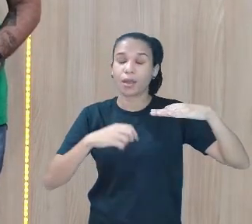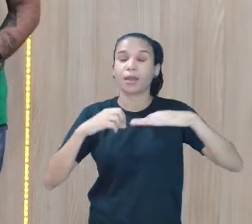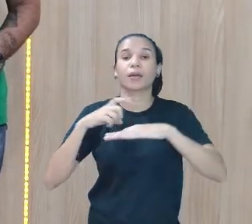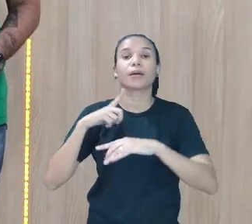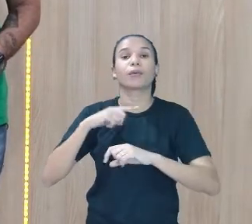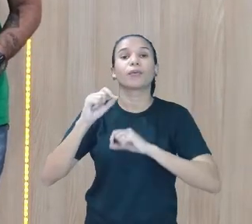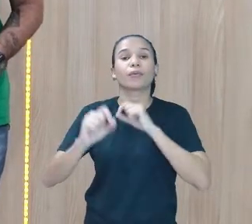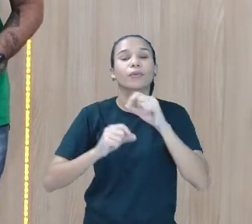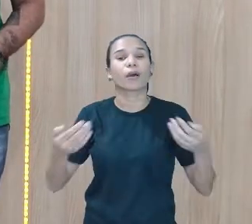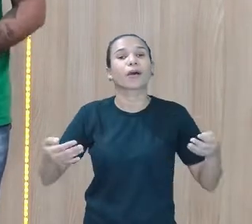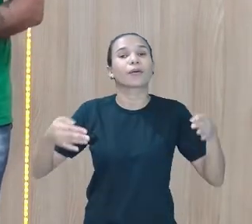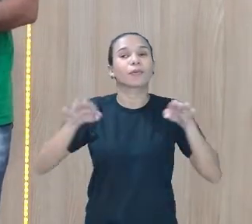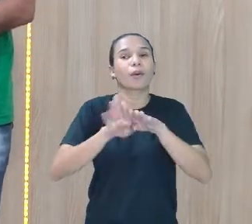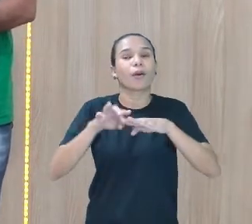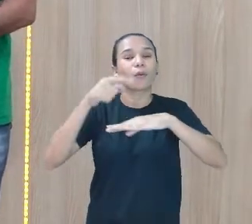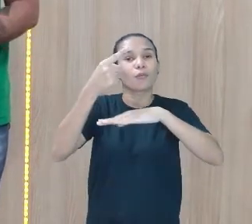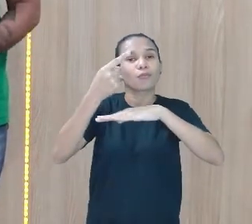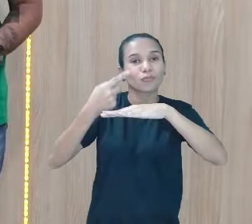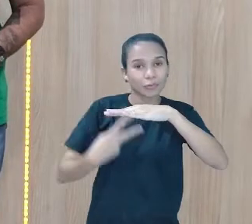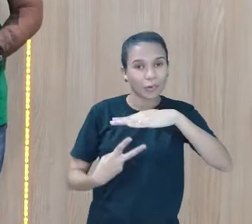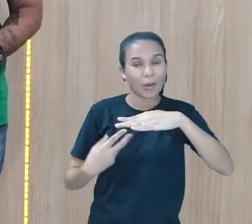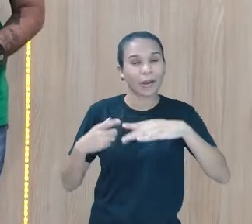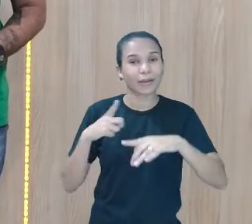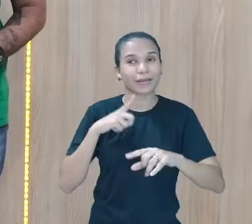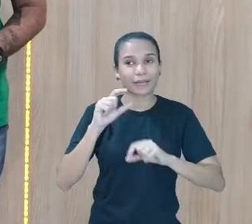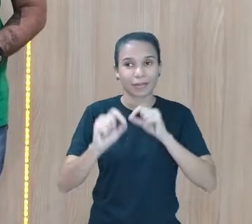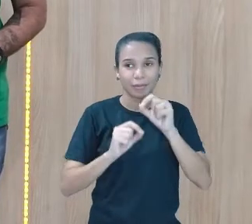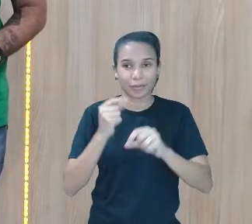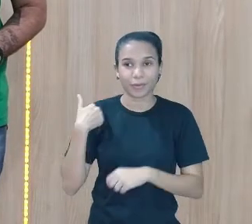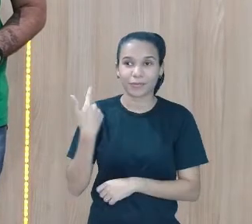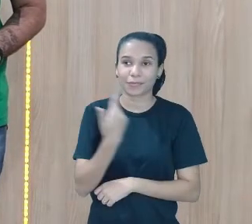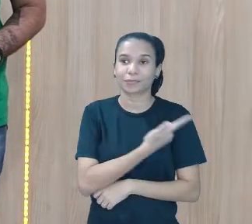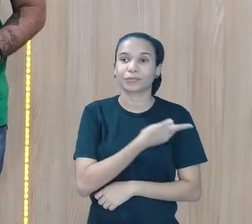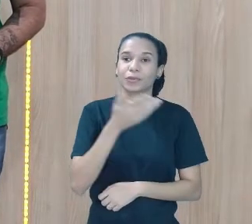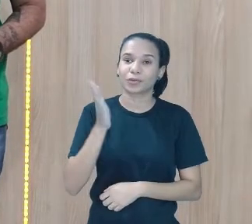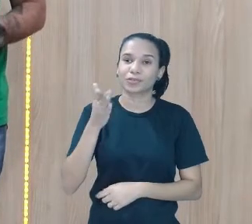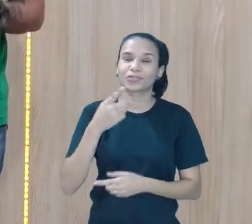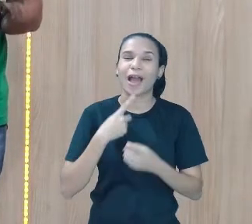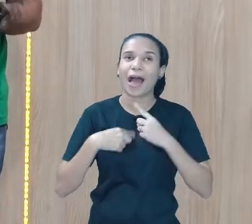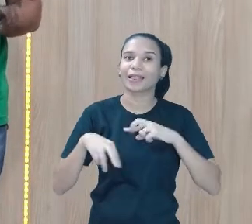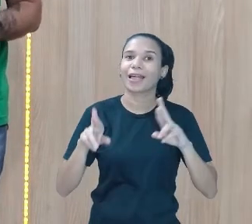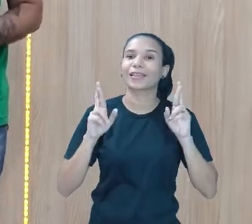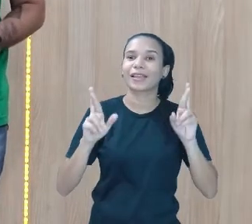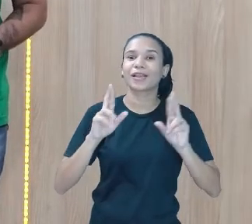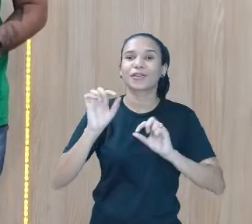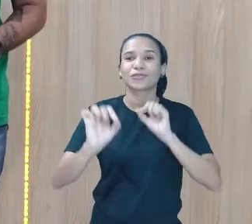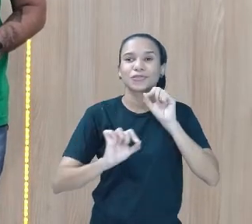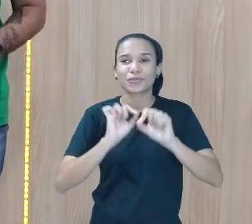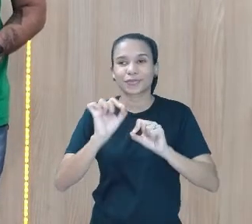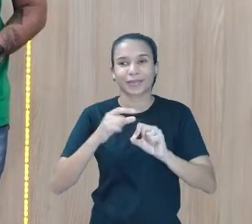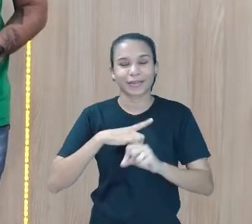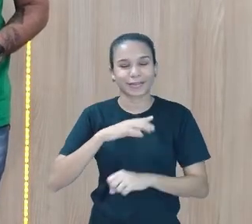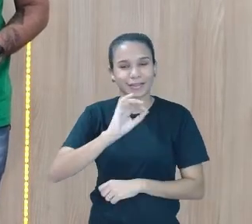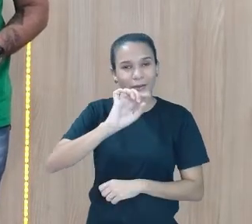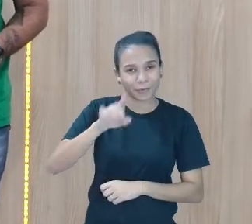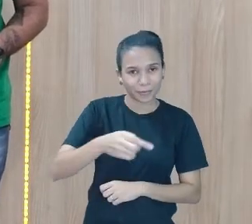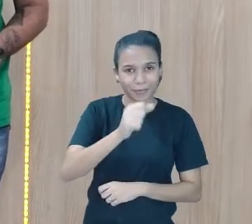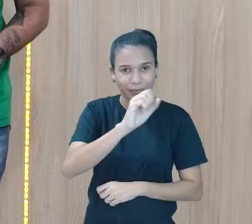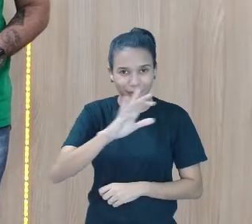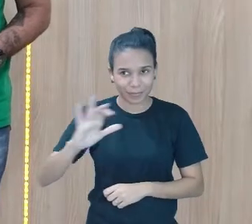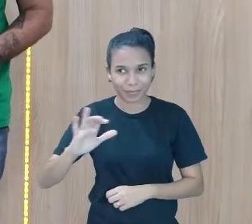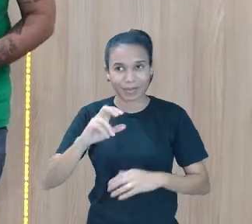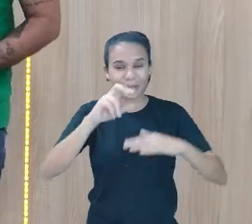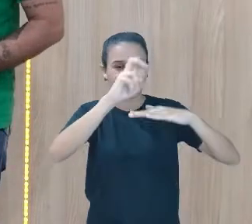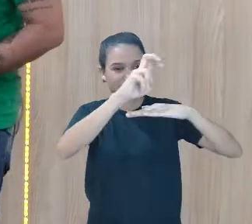equivalente à fração 1 sobre 2 e ela tem aquele formato que a gente estava desejando, que é a fração decimal.